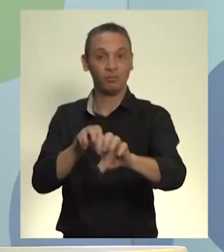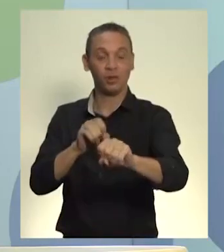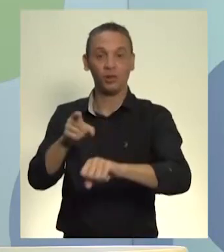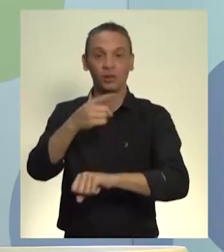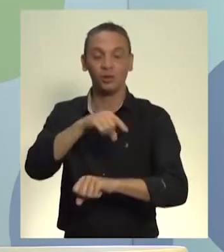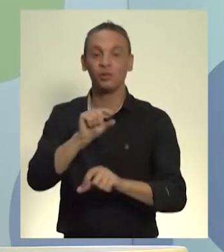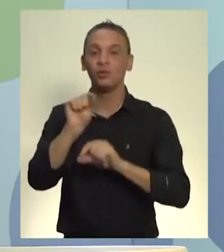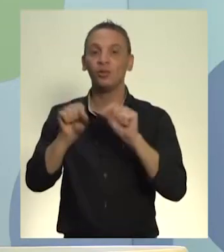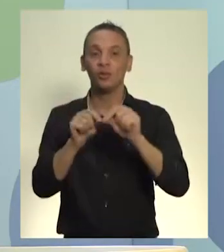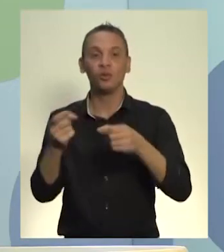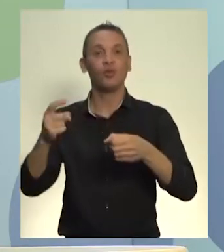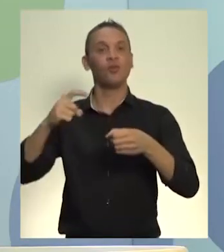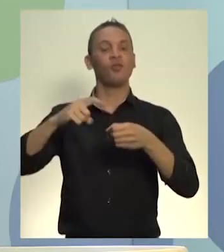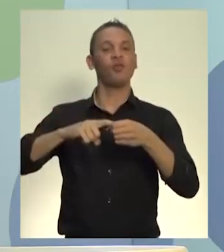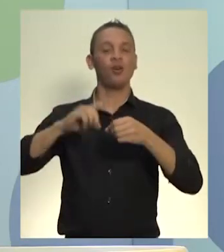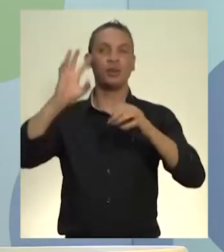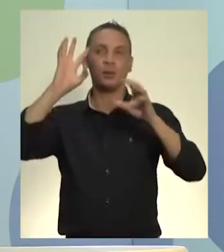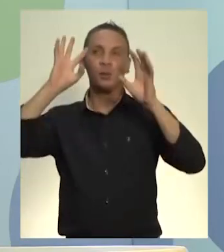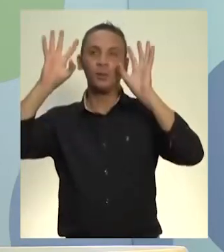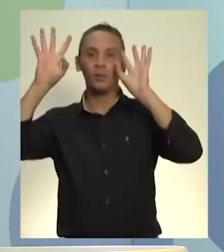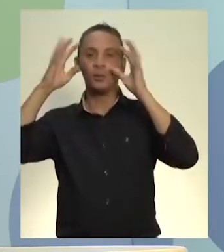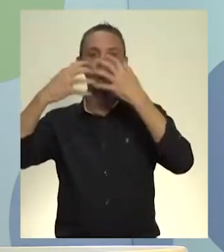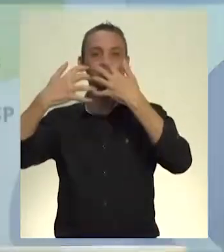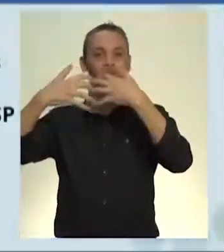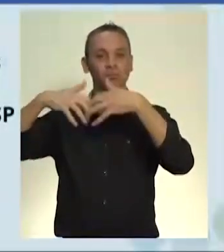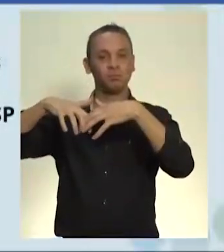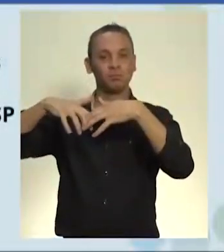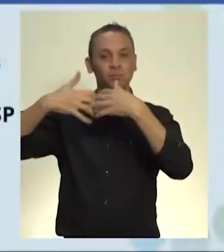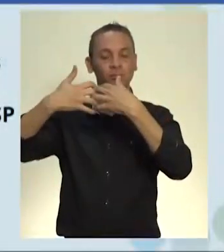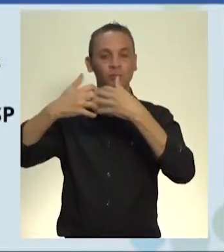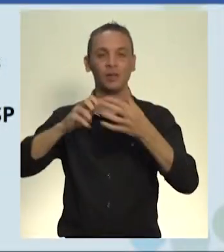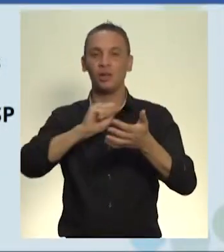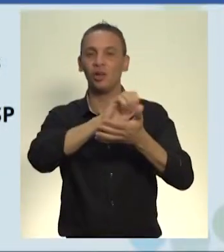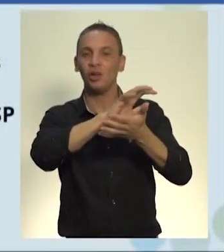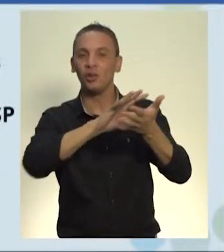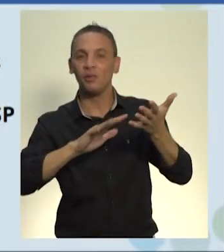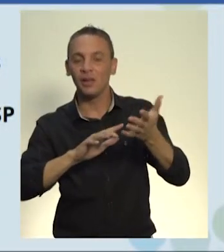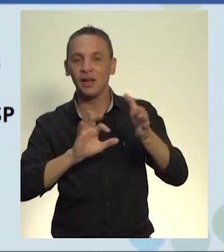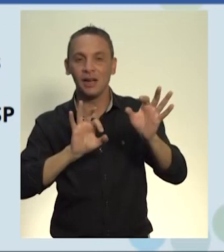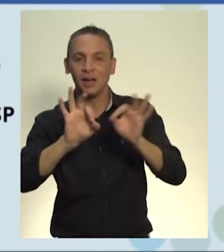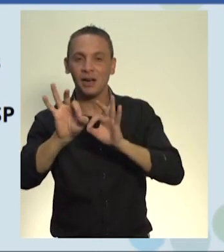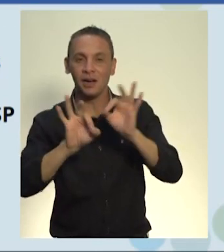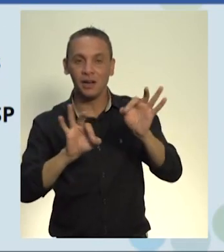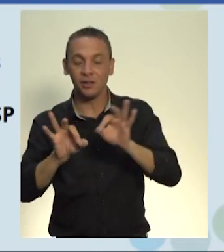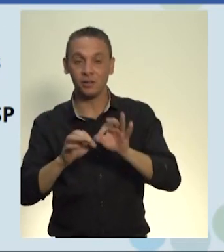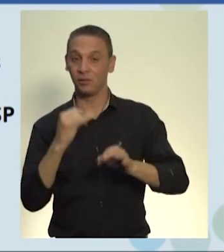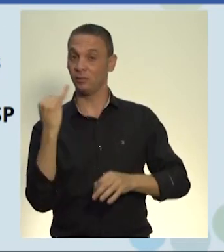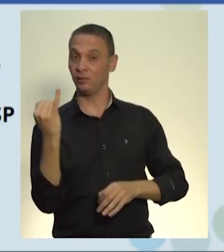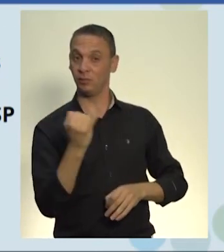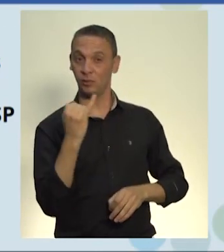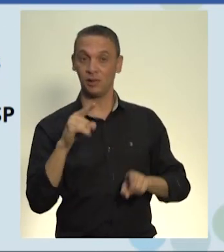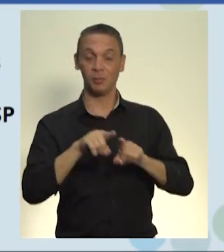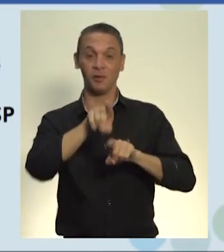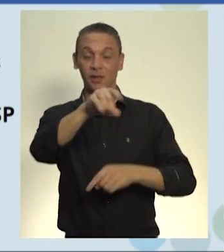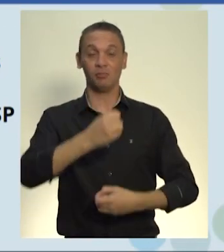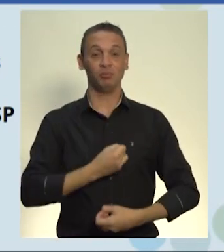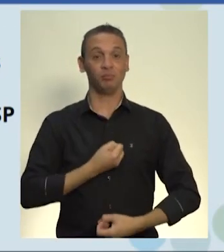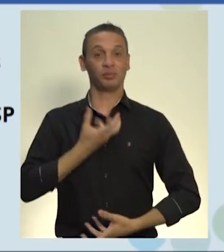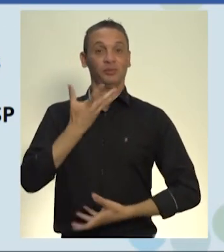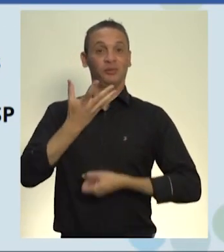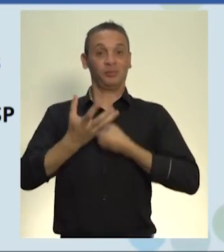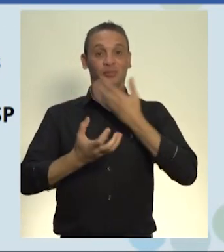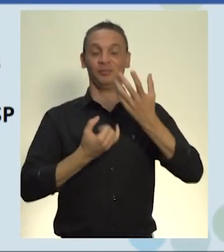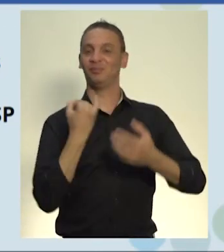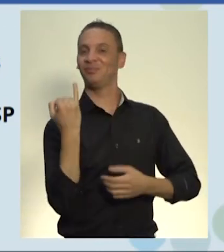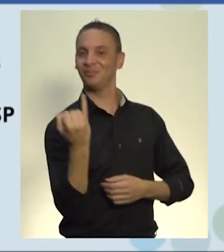vai retomar essas reflexões, fazer algumas atividades, tentar liberar um pouquinho a criatividade